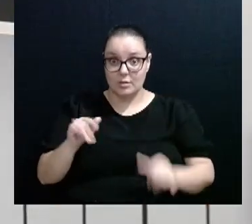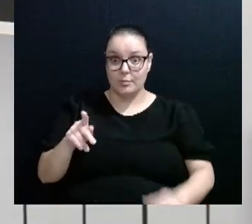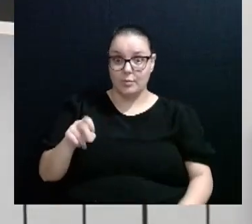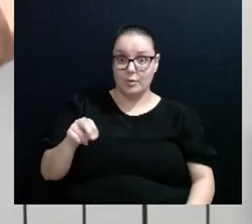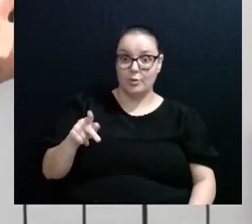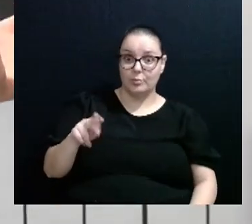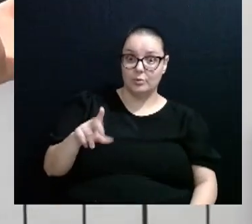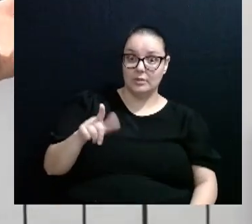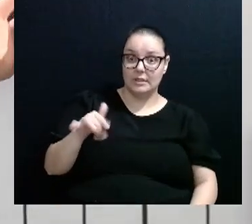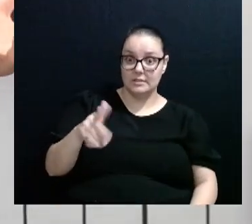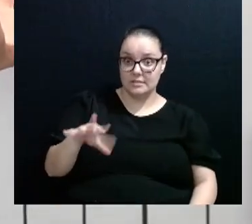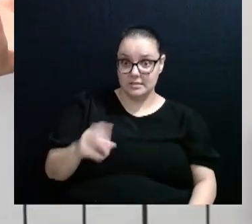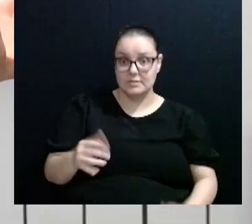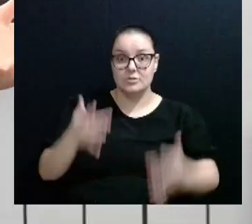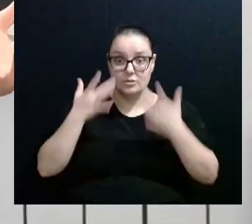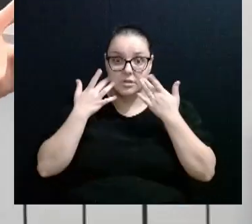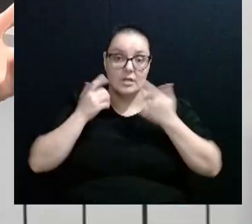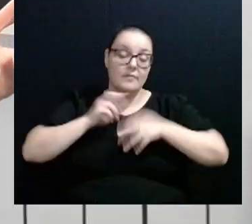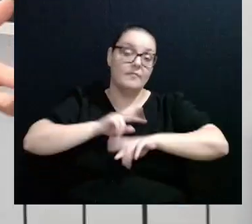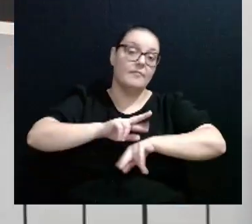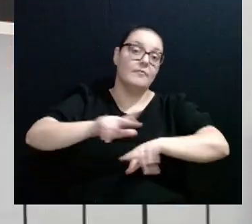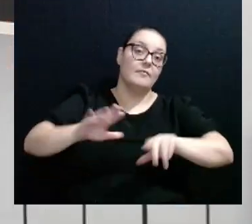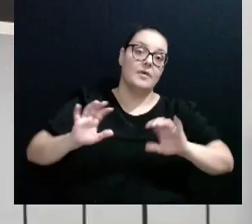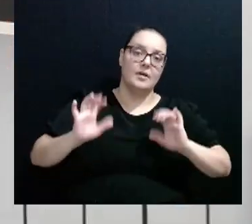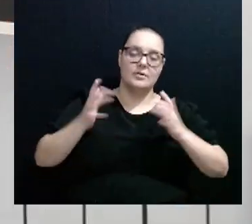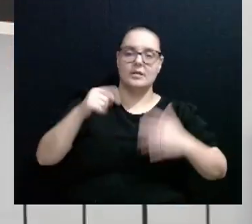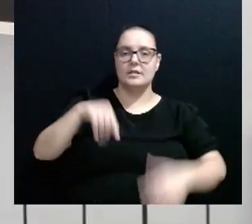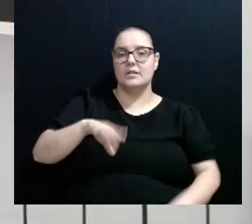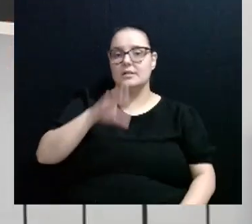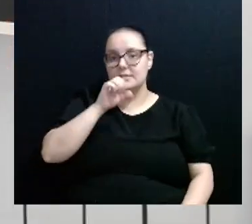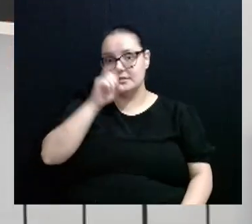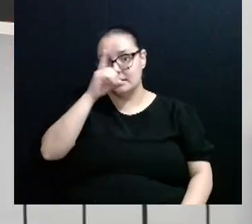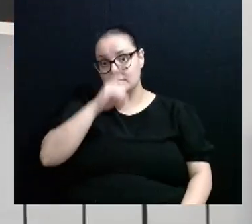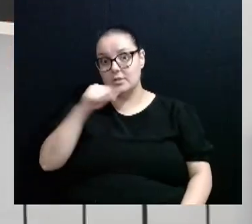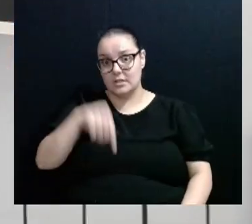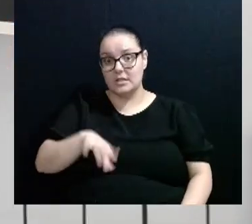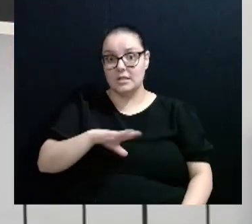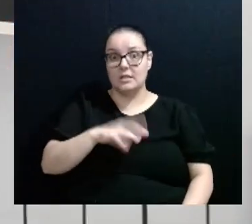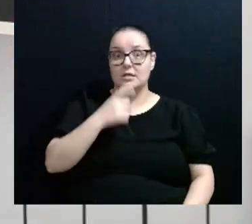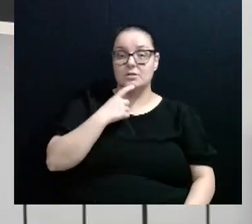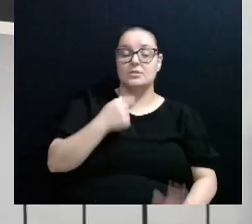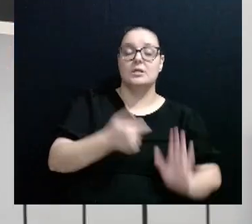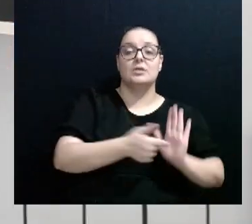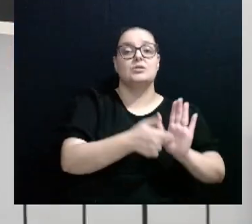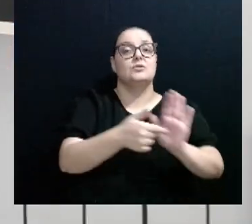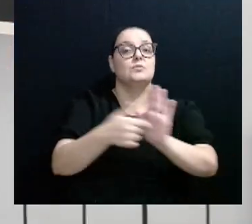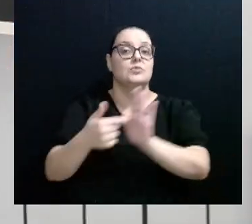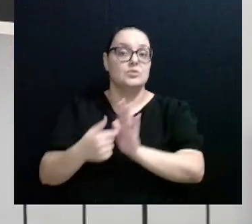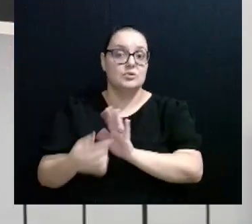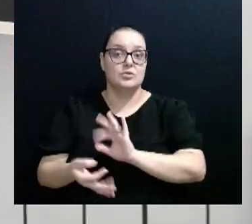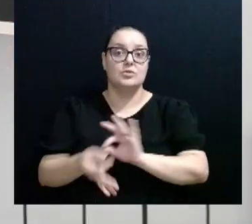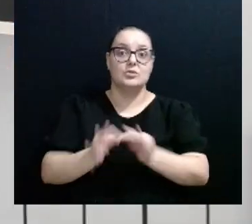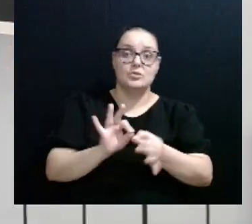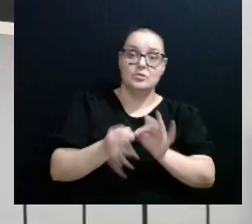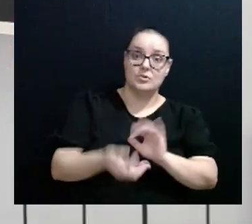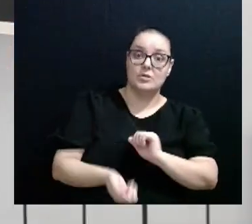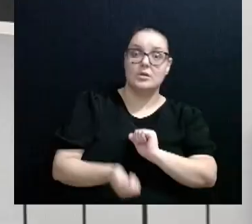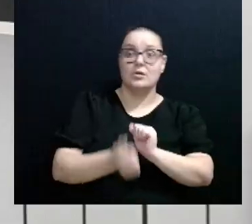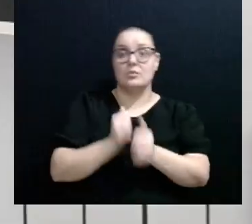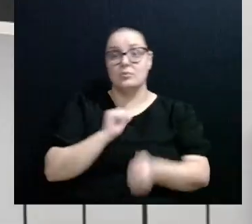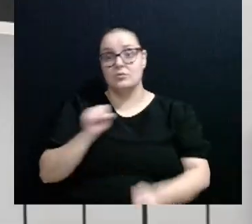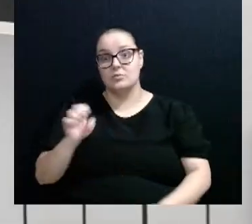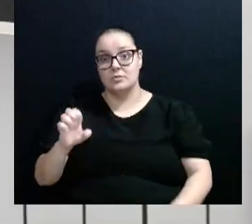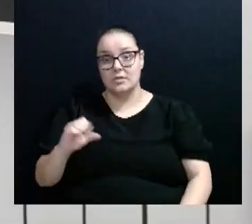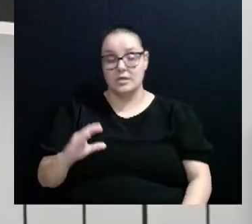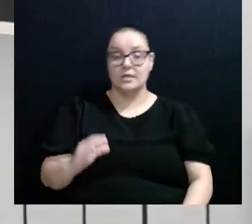tem muitos eventos neste fim de semana aqui em Campinas. Tem exposição, tem oficina de esportes no Sesc, tem estreias no